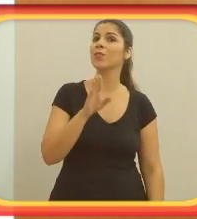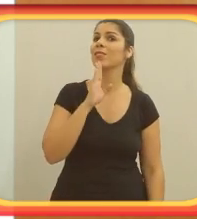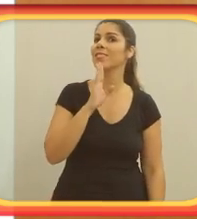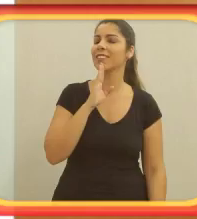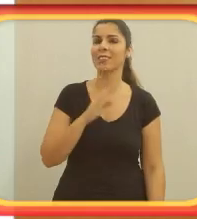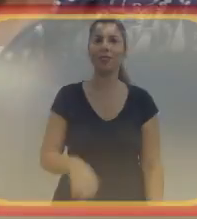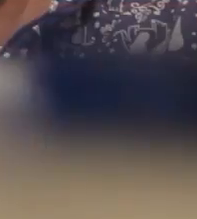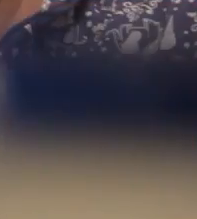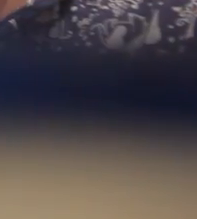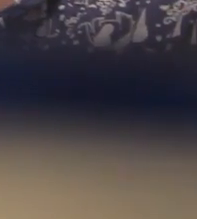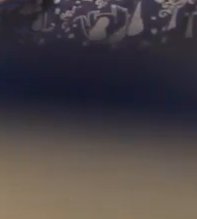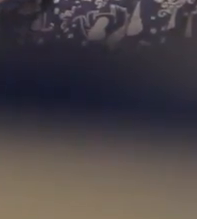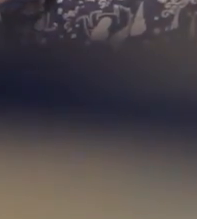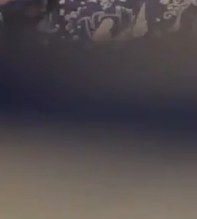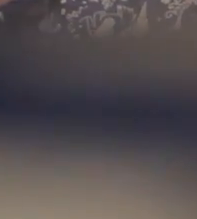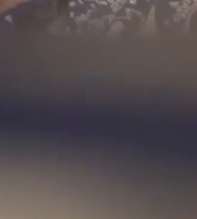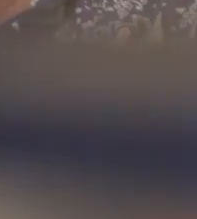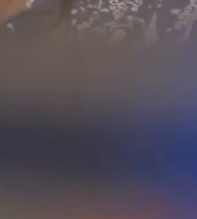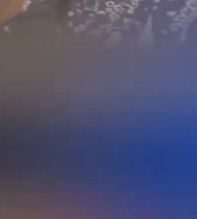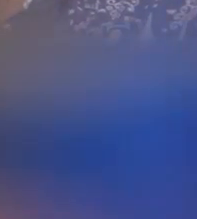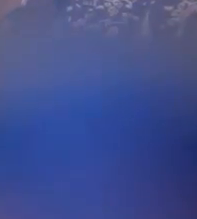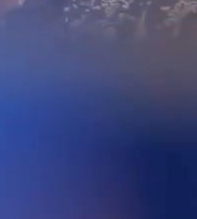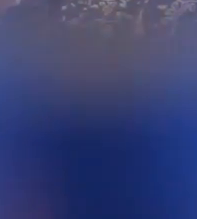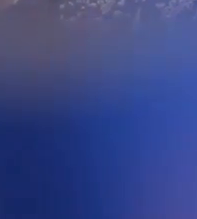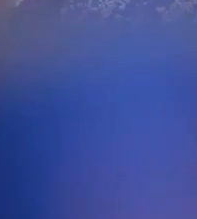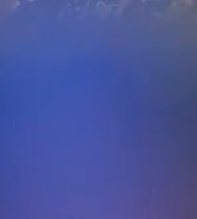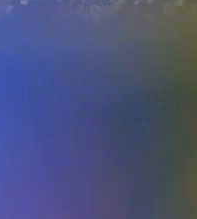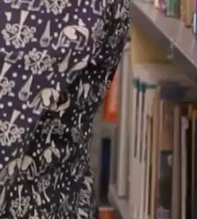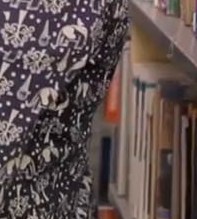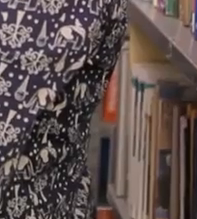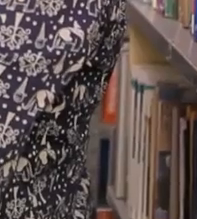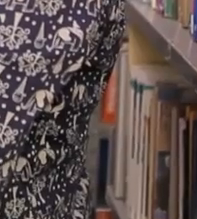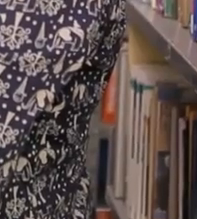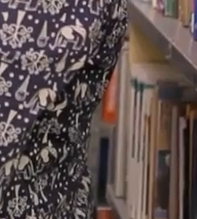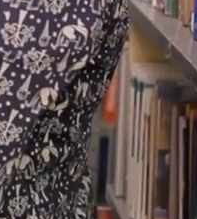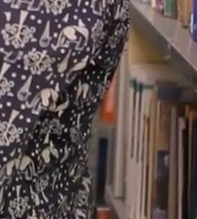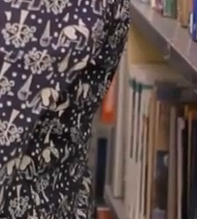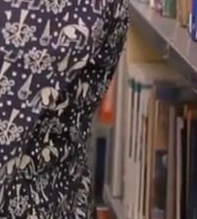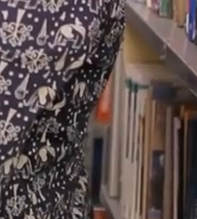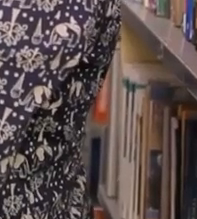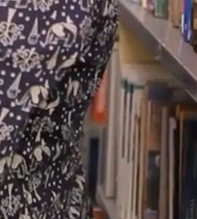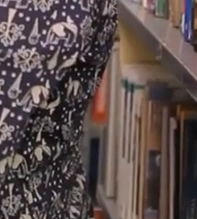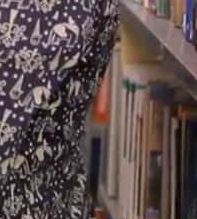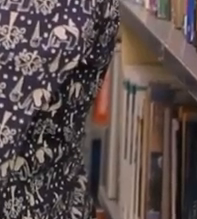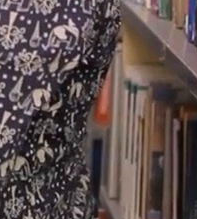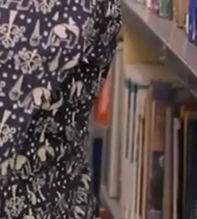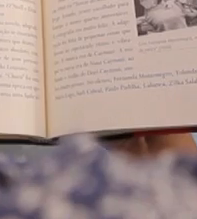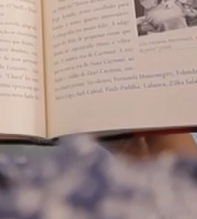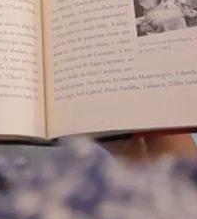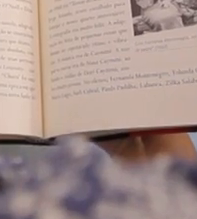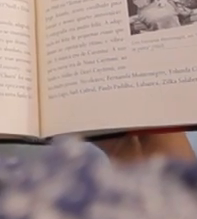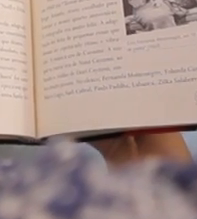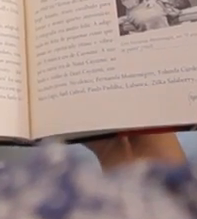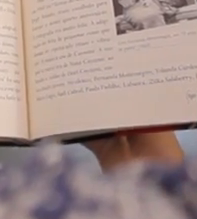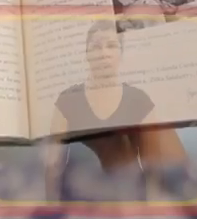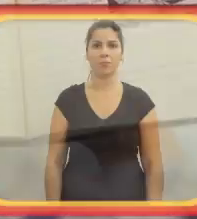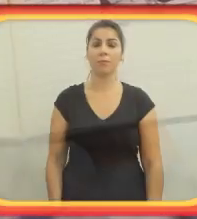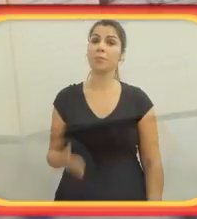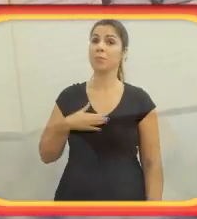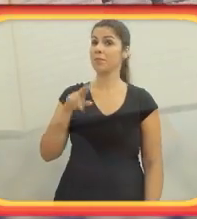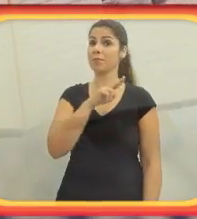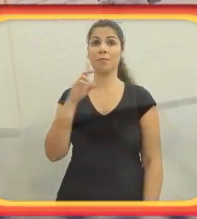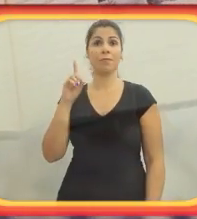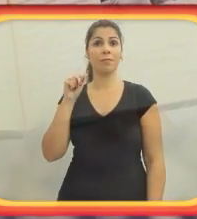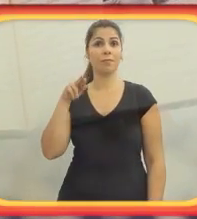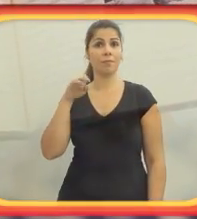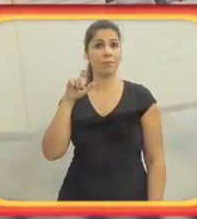aula. Biblioteca. Entre as estantes, uma mulher de pé folheia um livro. Entrevista sentada a uma mesa. Meu